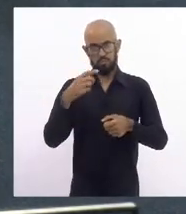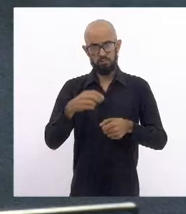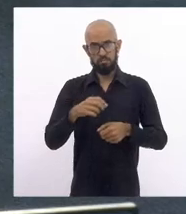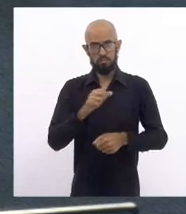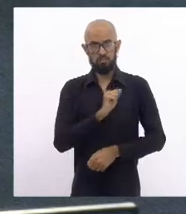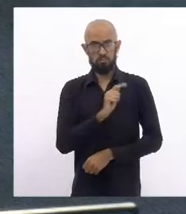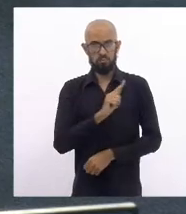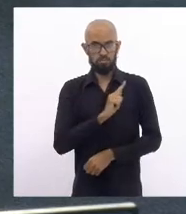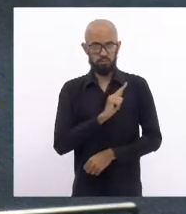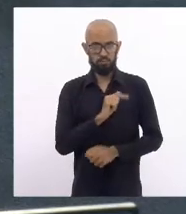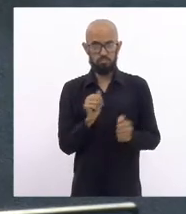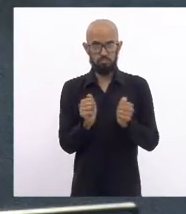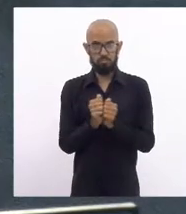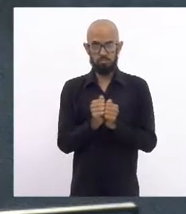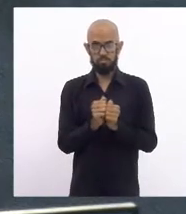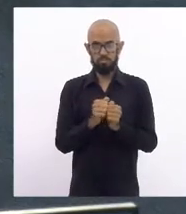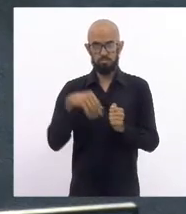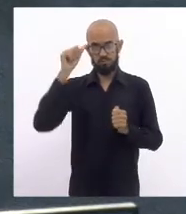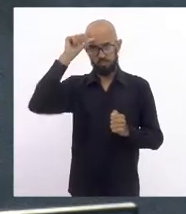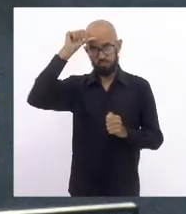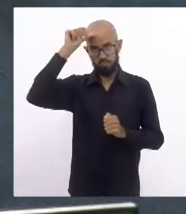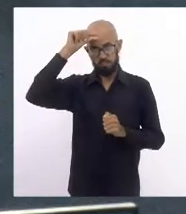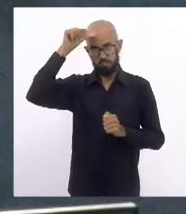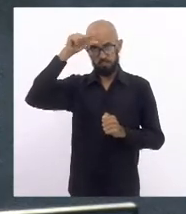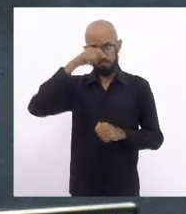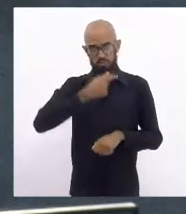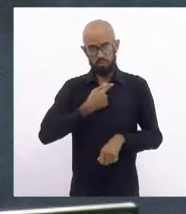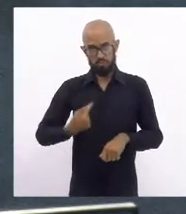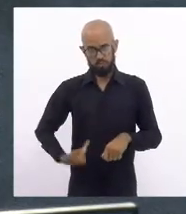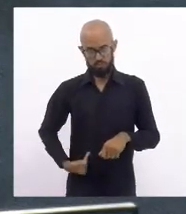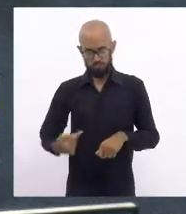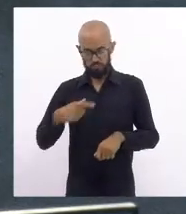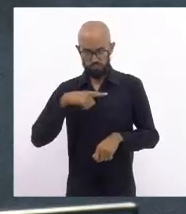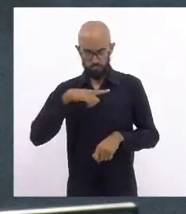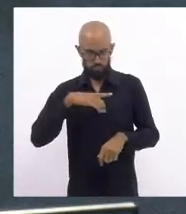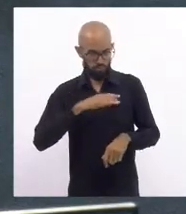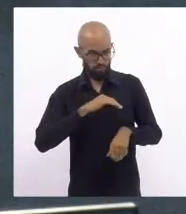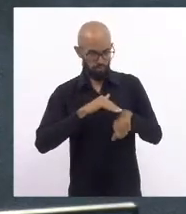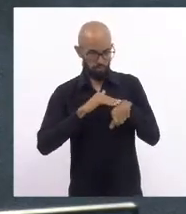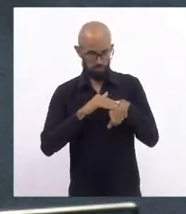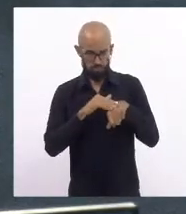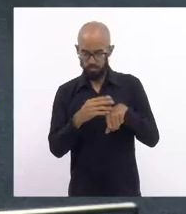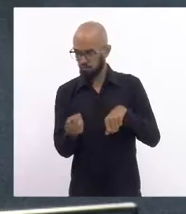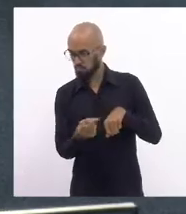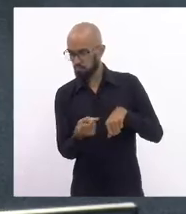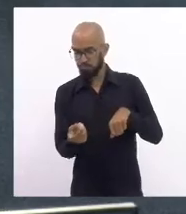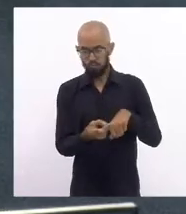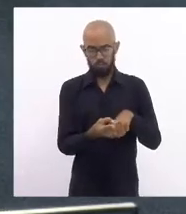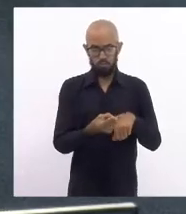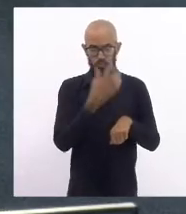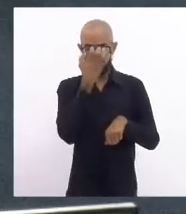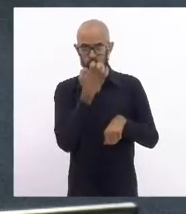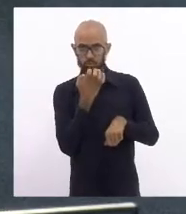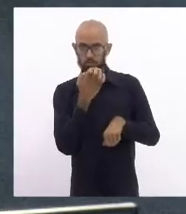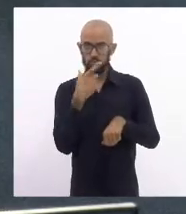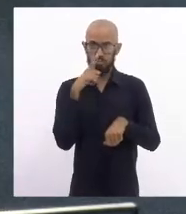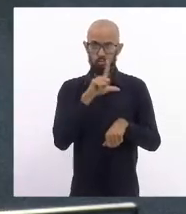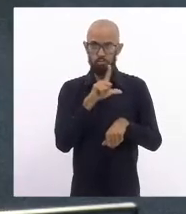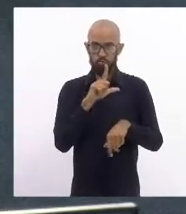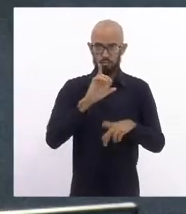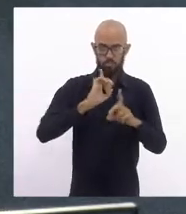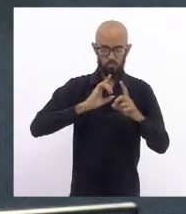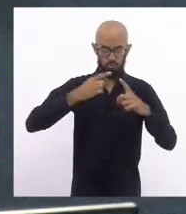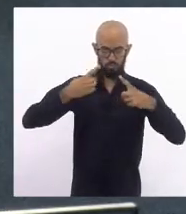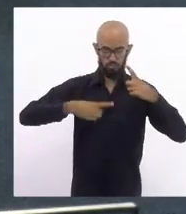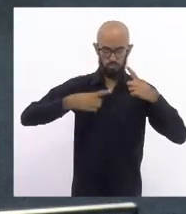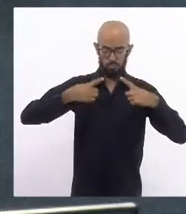com o governador, e é claro, tem um debate sério entre os dois, possa conduzir uma política